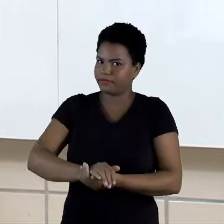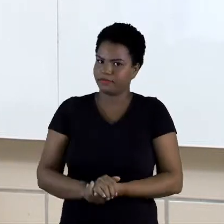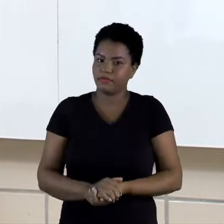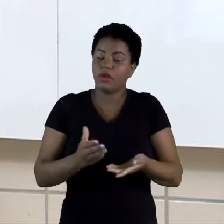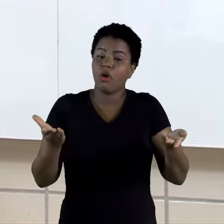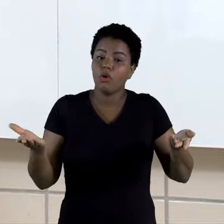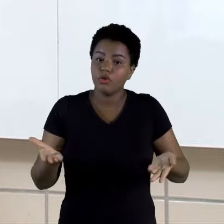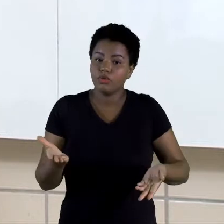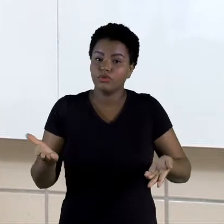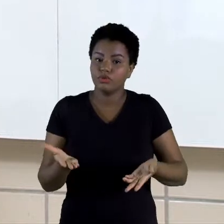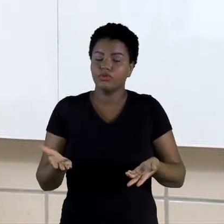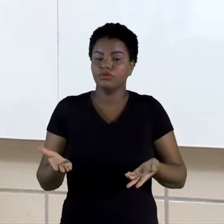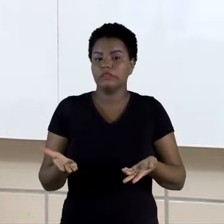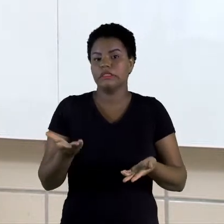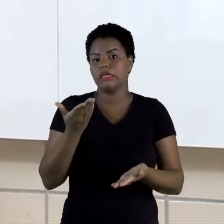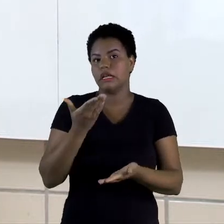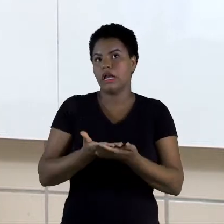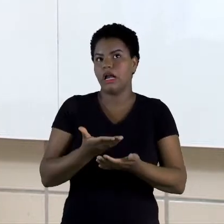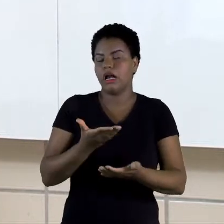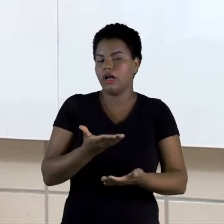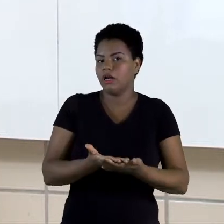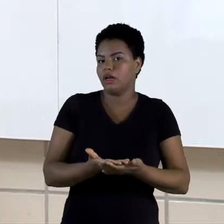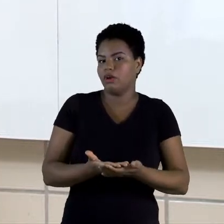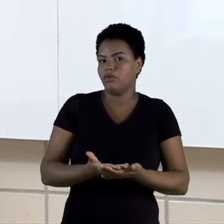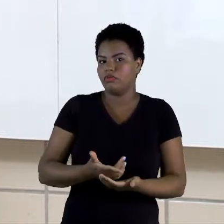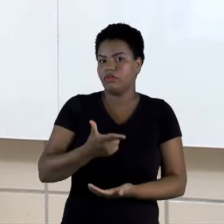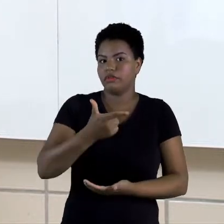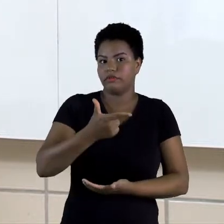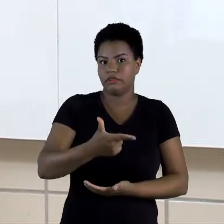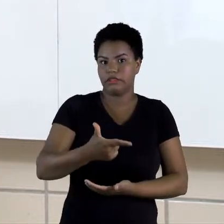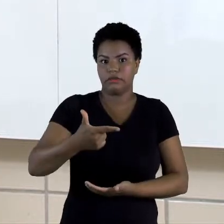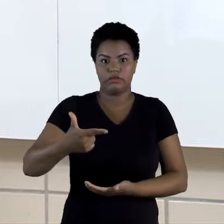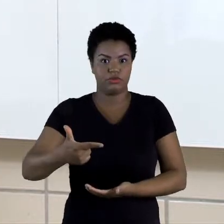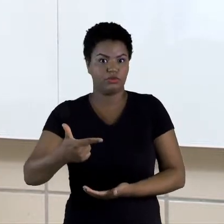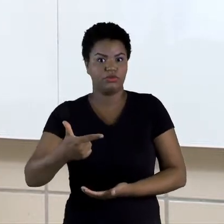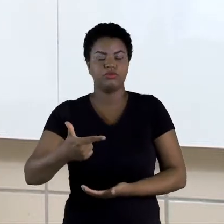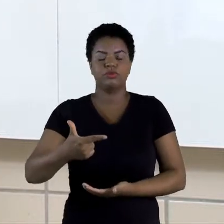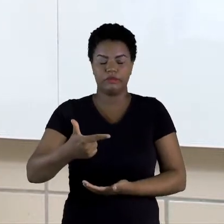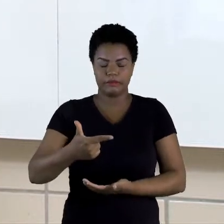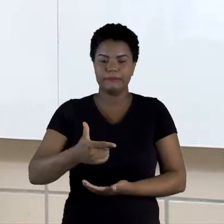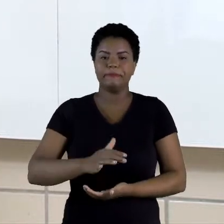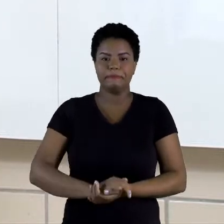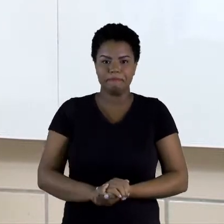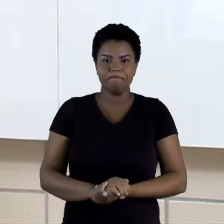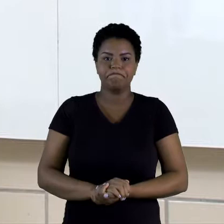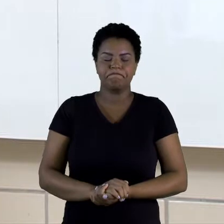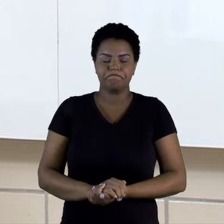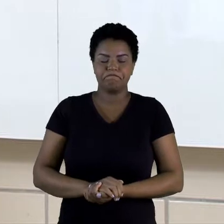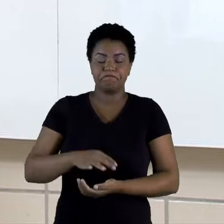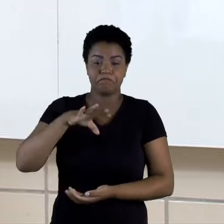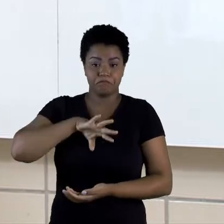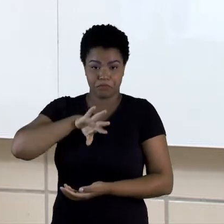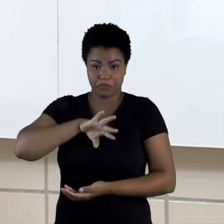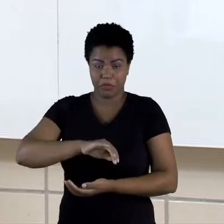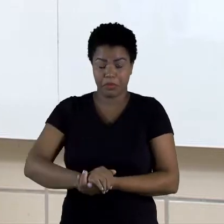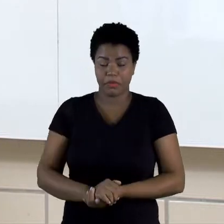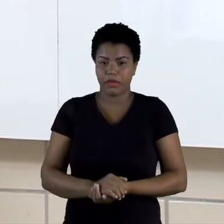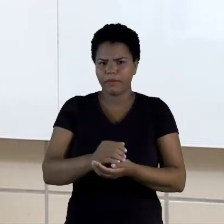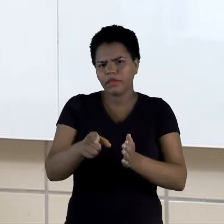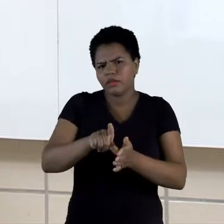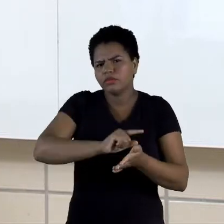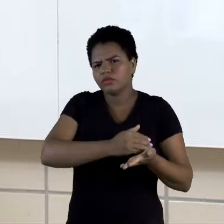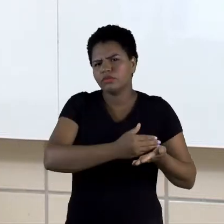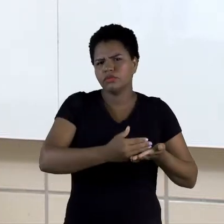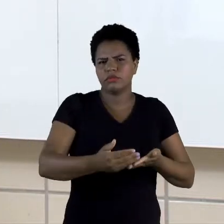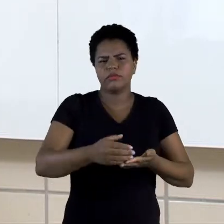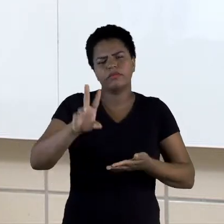nós vamos para a nossa 22ª aula de língua portuguesa. Mas antes de iniciarmos, vamos